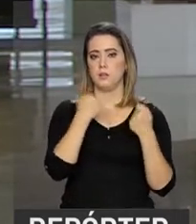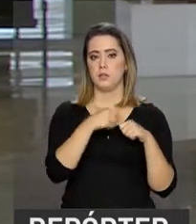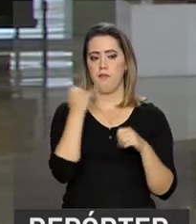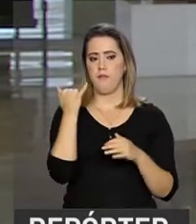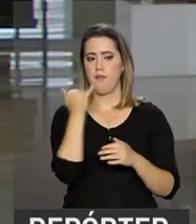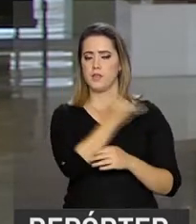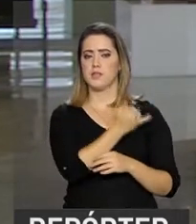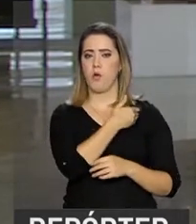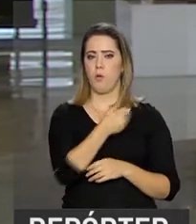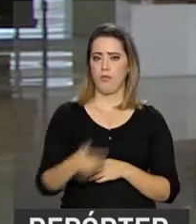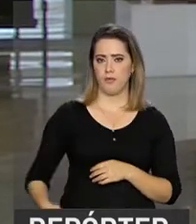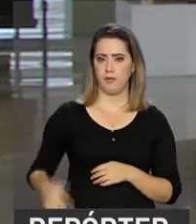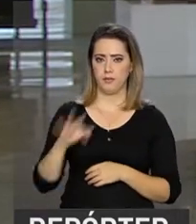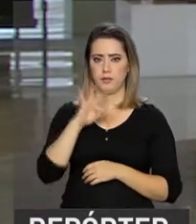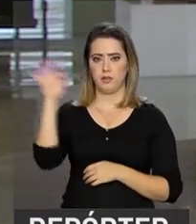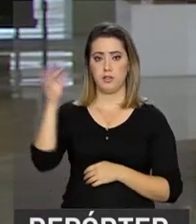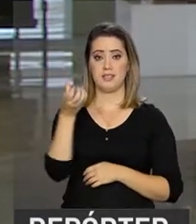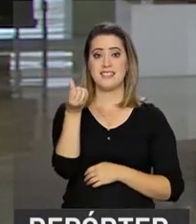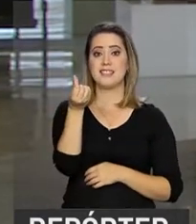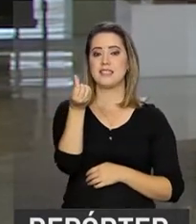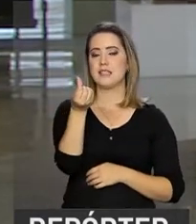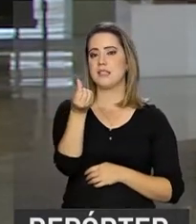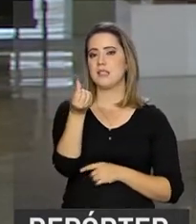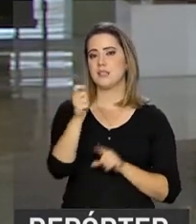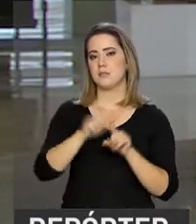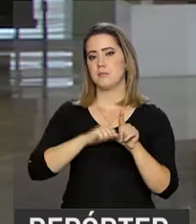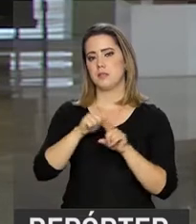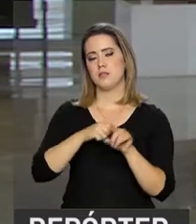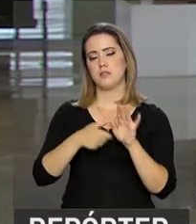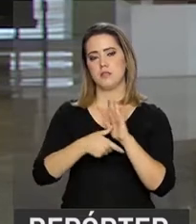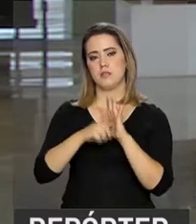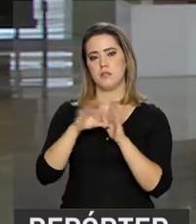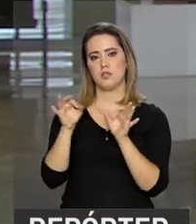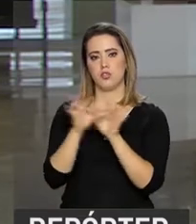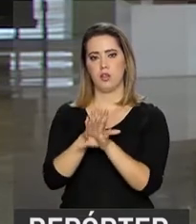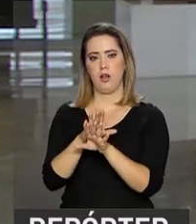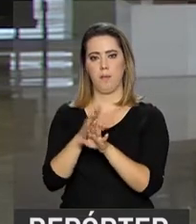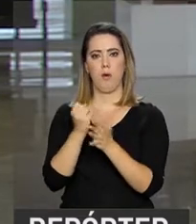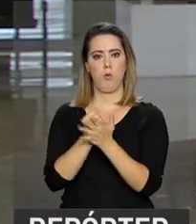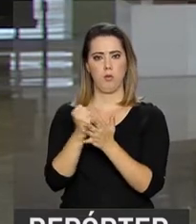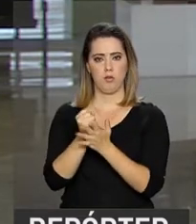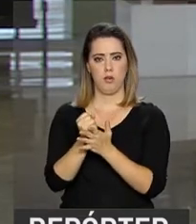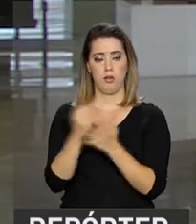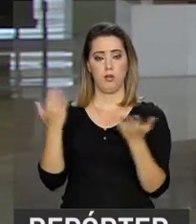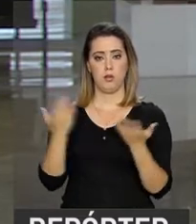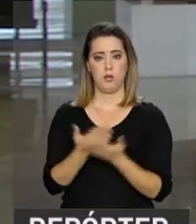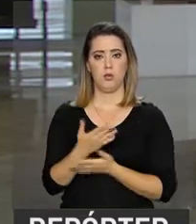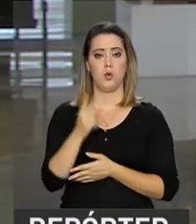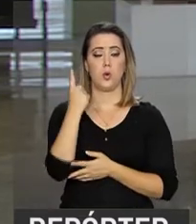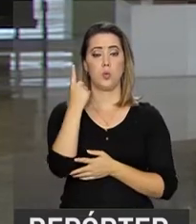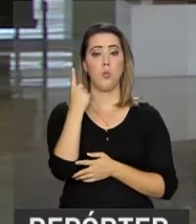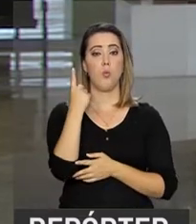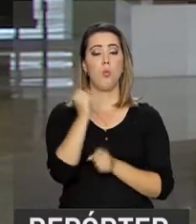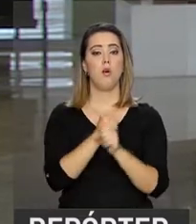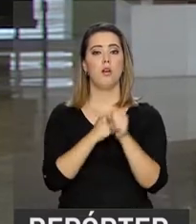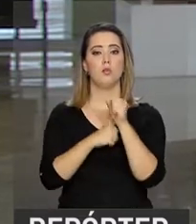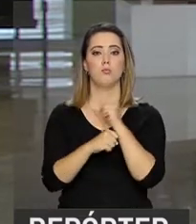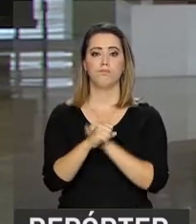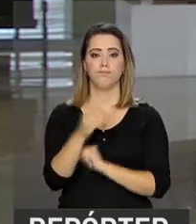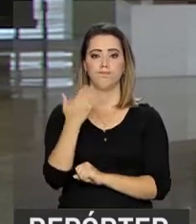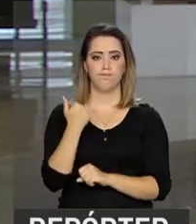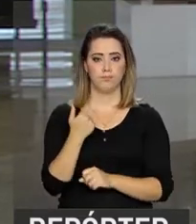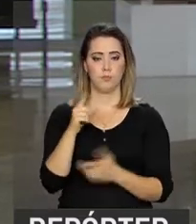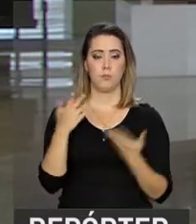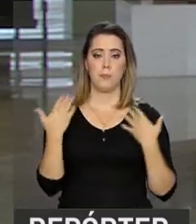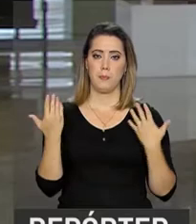ao governo federal seis meses antes do fim da concessão agora o prazo passa a ser de um ano o governo estima